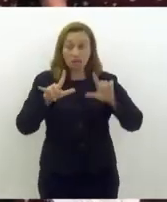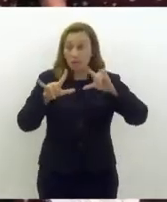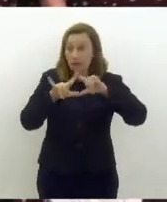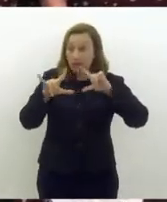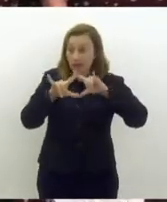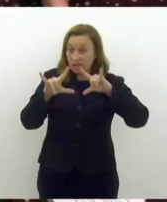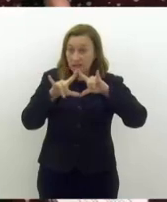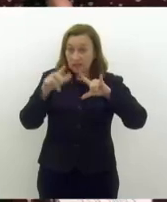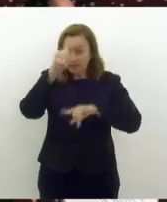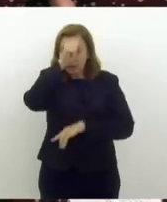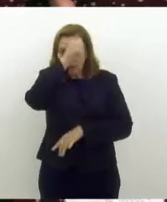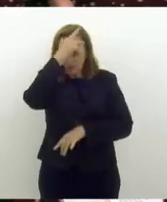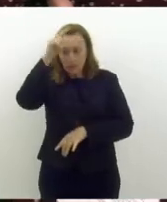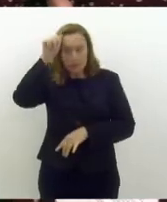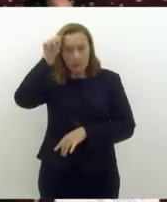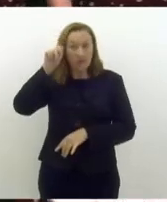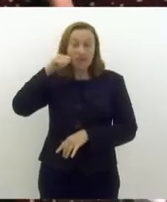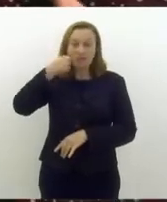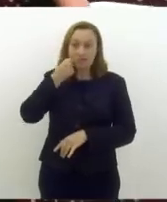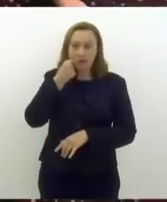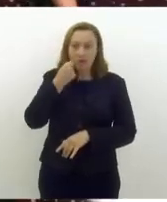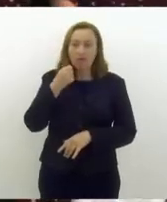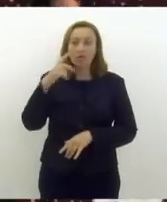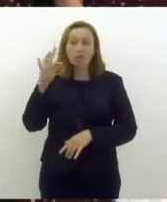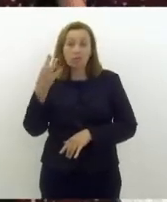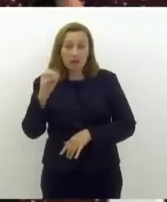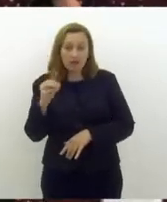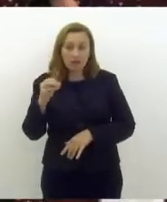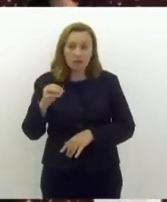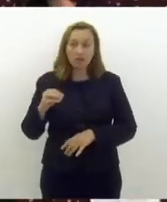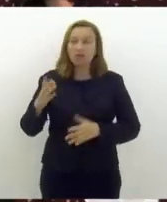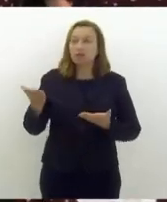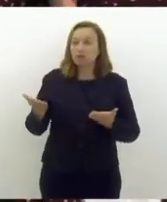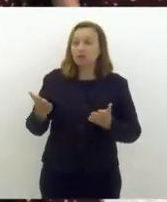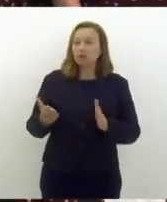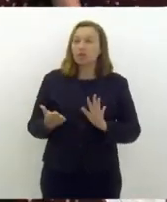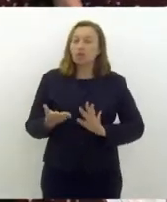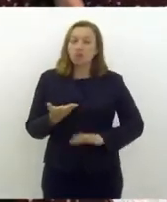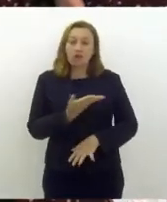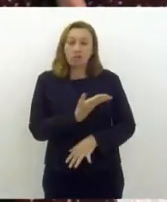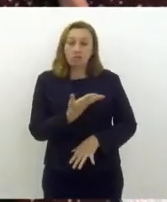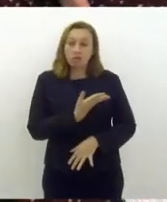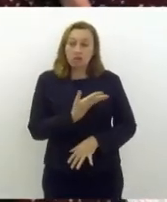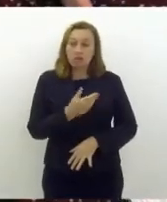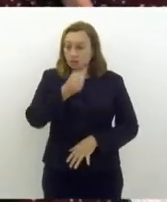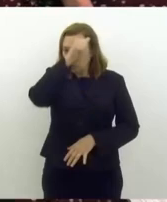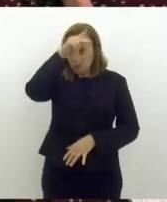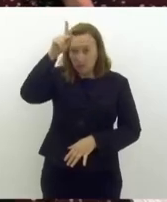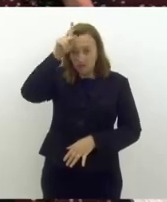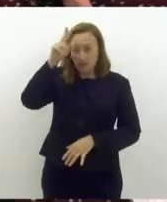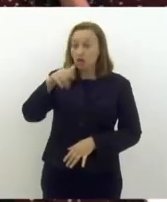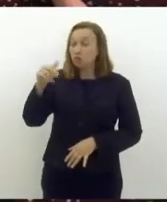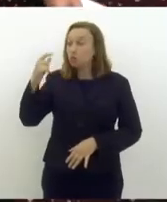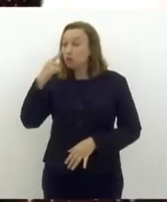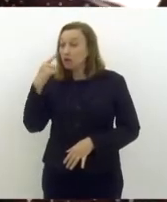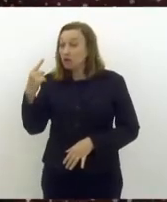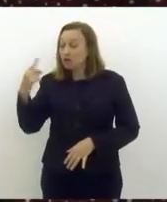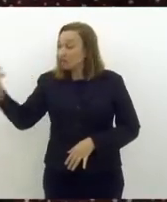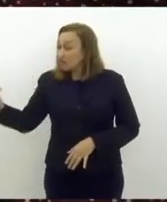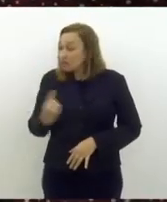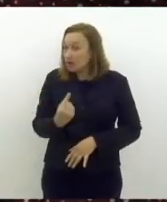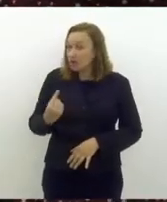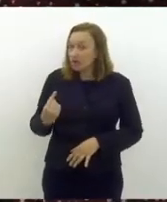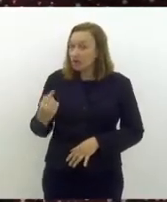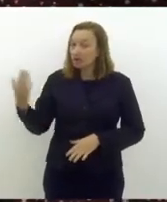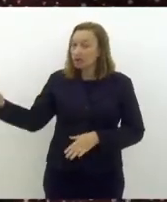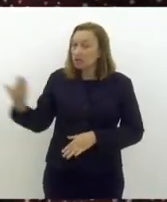do Senhor Eduardo Paes e do Senhor Breno Carnevale E aí o preposto do prefeito que nunca apareceu nessa casa resolveu dar as caras não